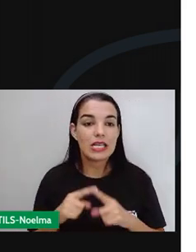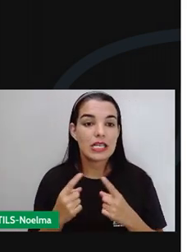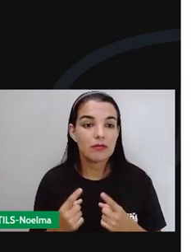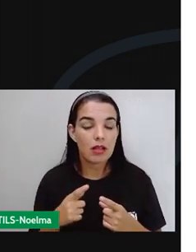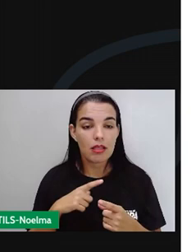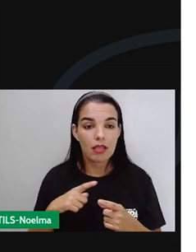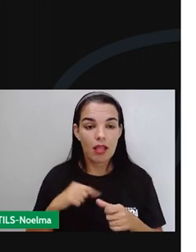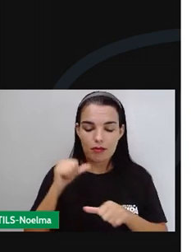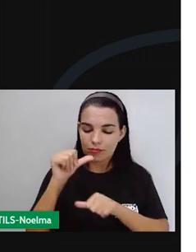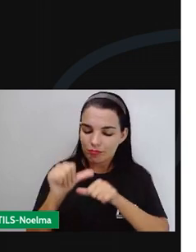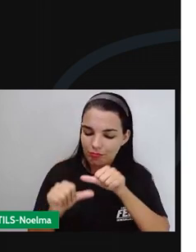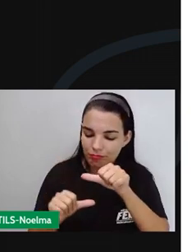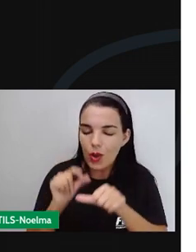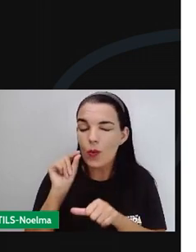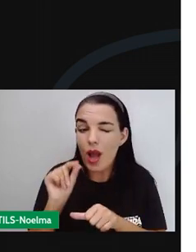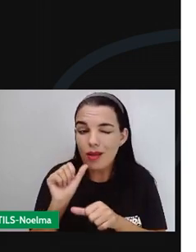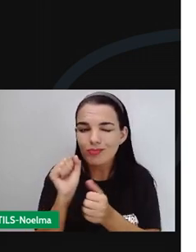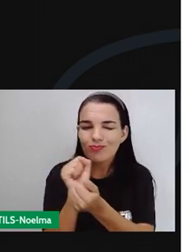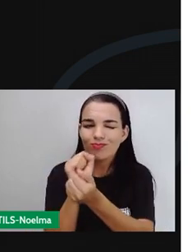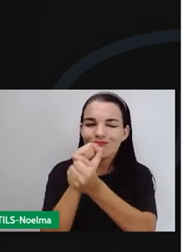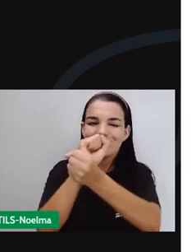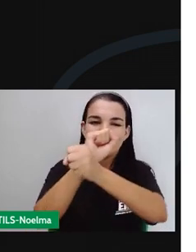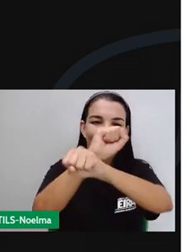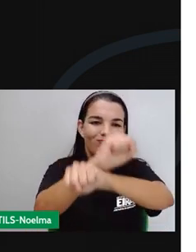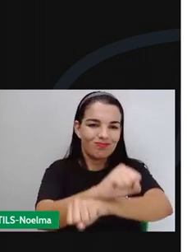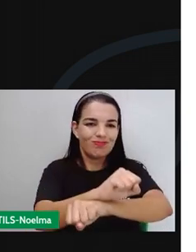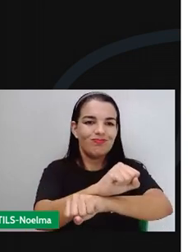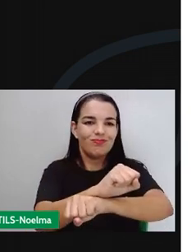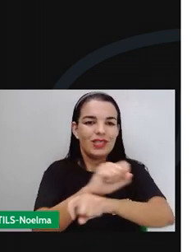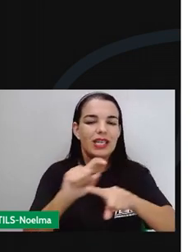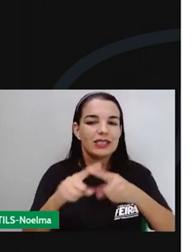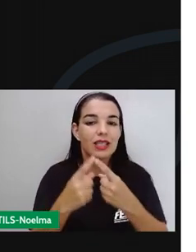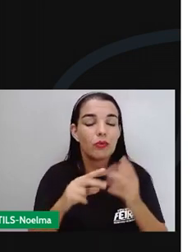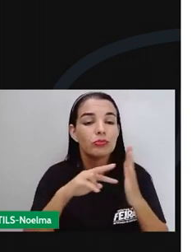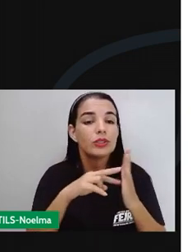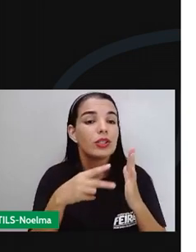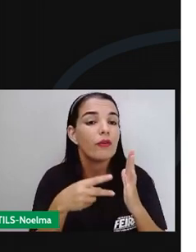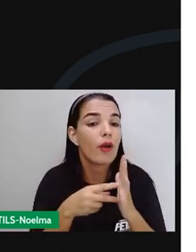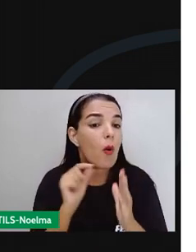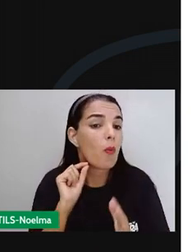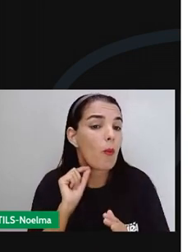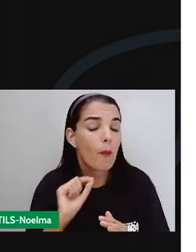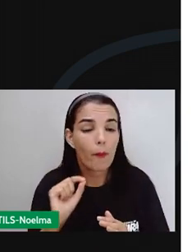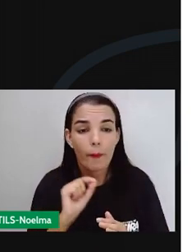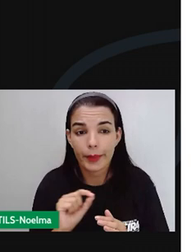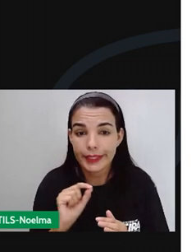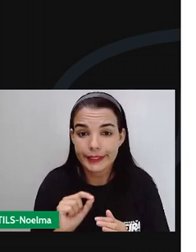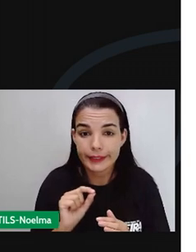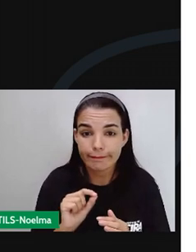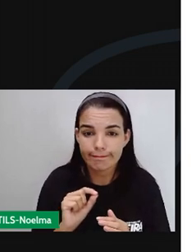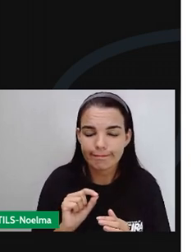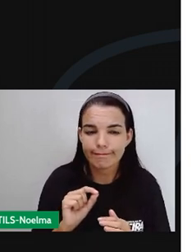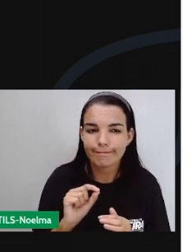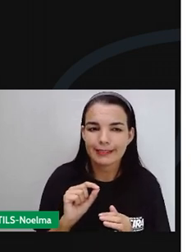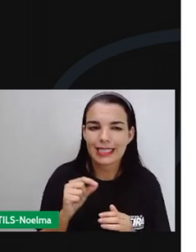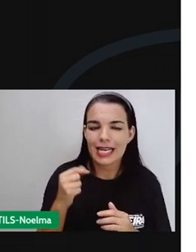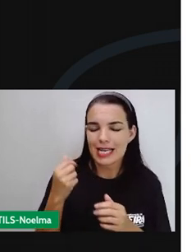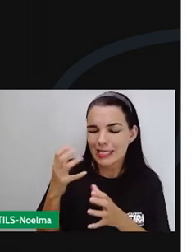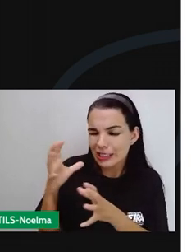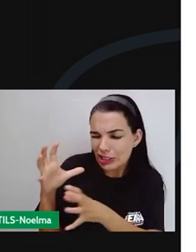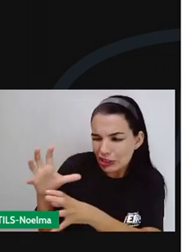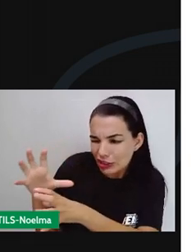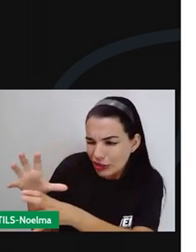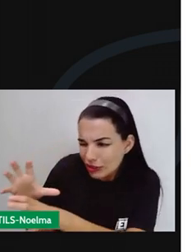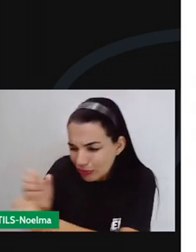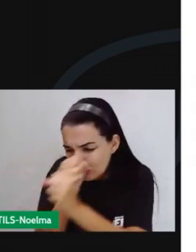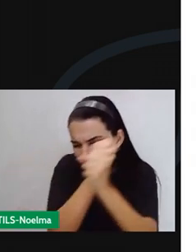processo de escravidão. O que isso significa, meu amigo ou minha amiga? Isso significa que eles foram retirados